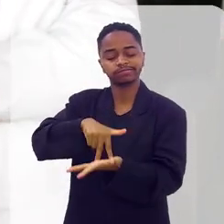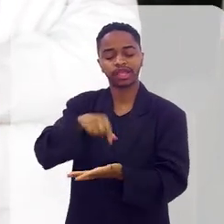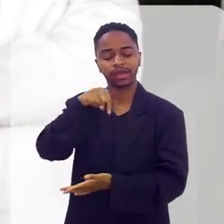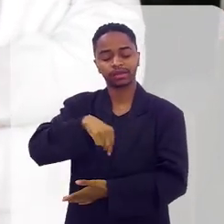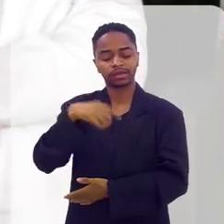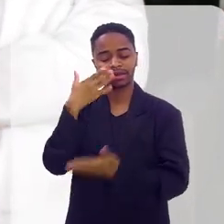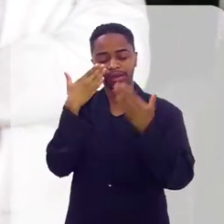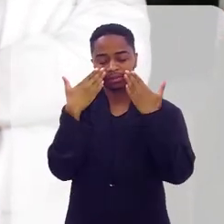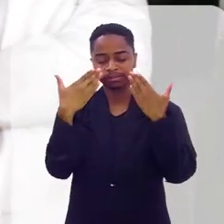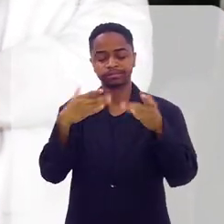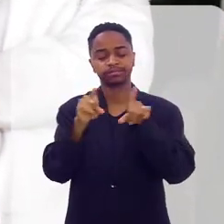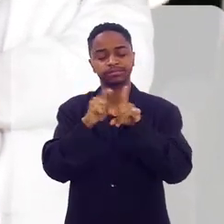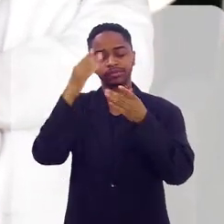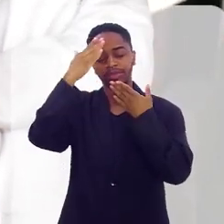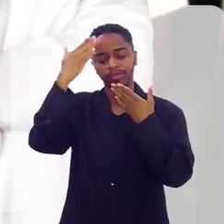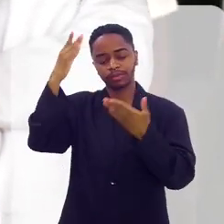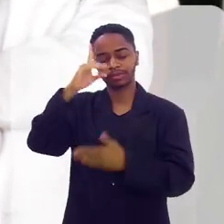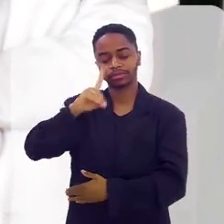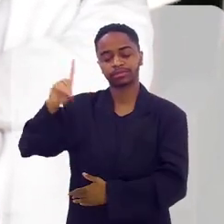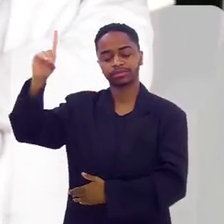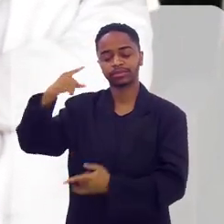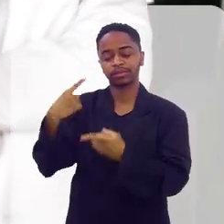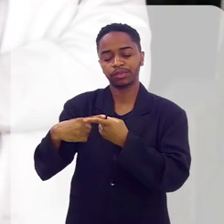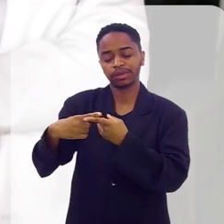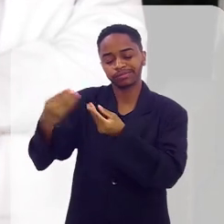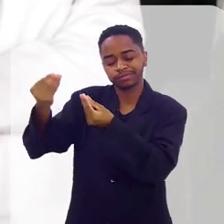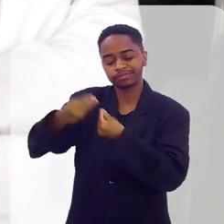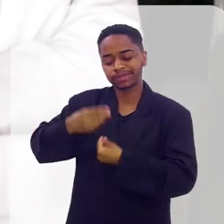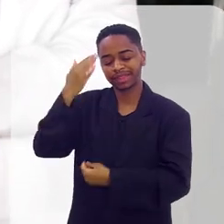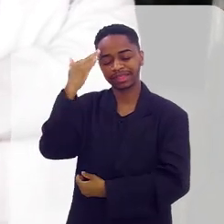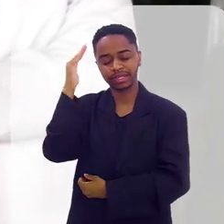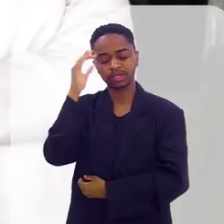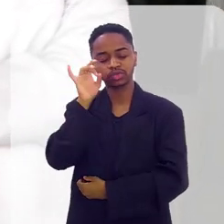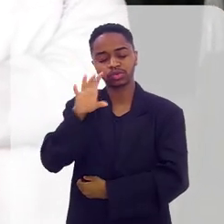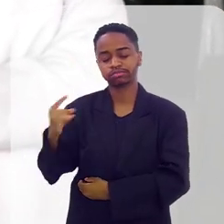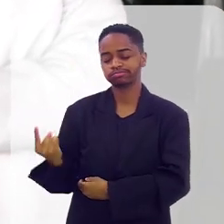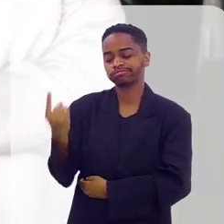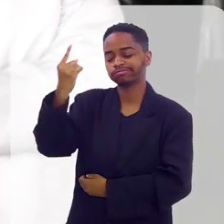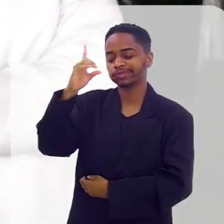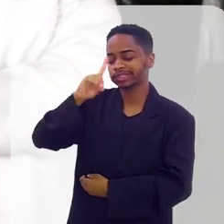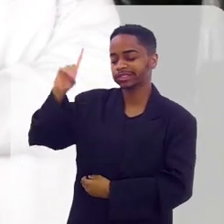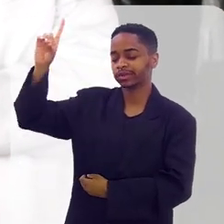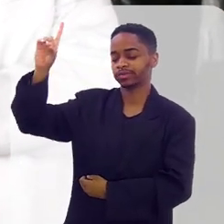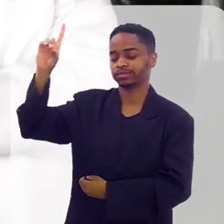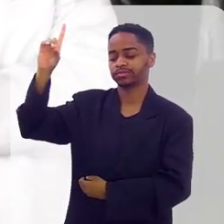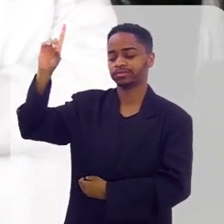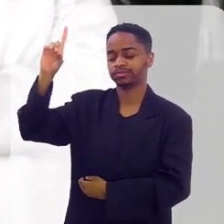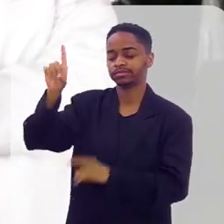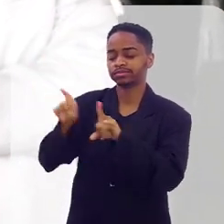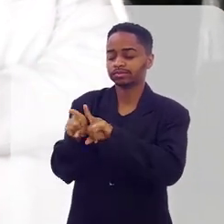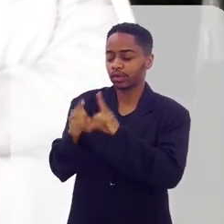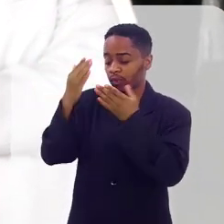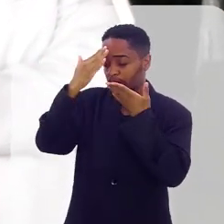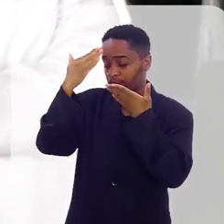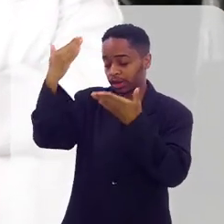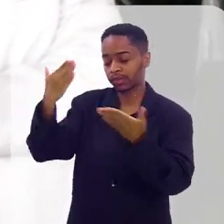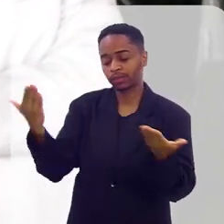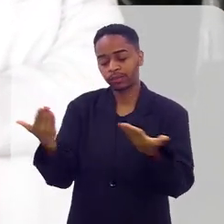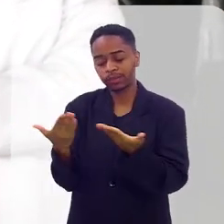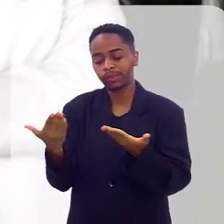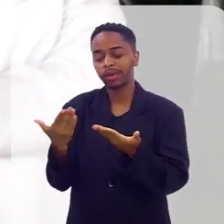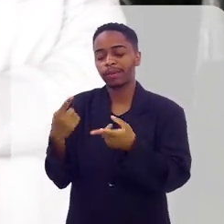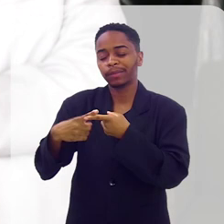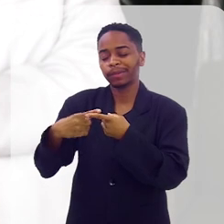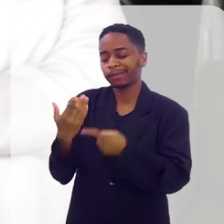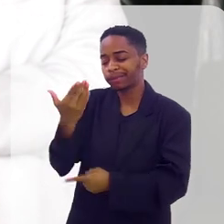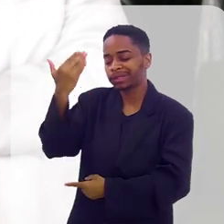nosso programa. Obrigado, Deus, por me fazer entender que só Tu é Deus. Sim. E obrigado por um dia, Senhor,